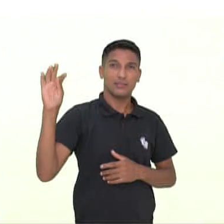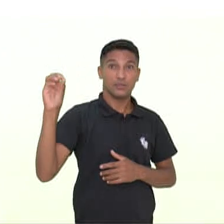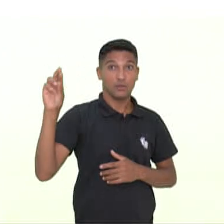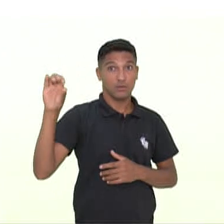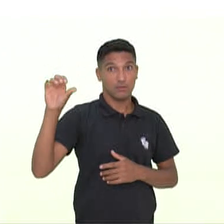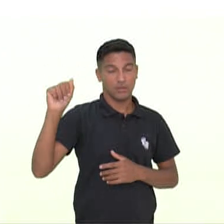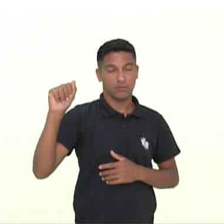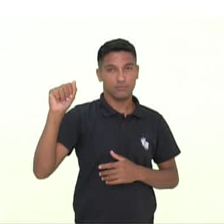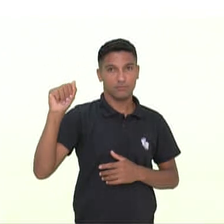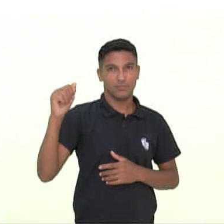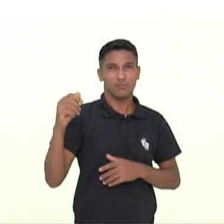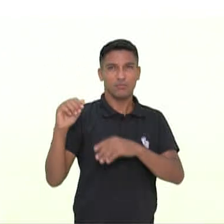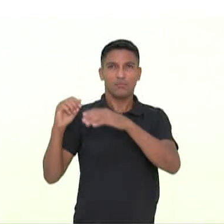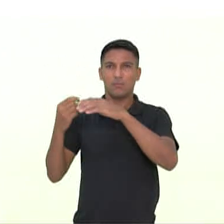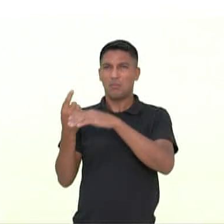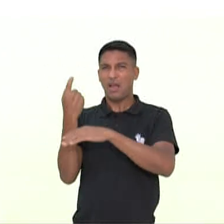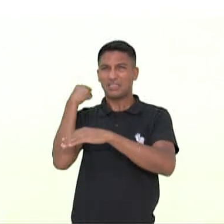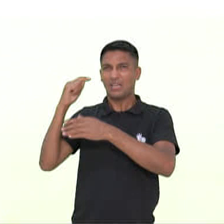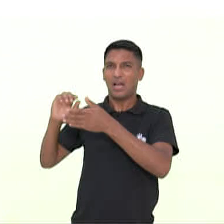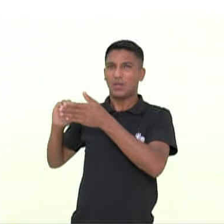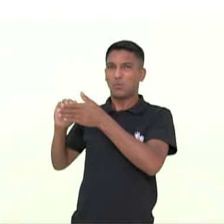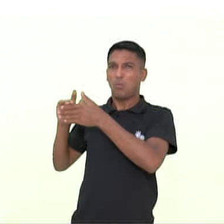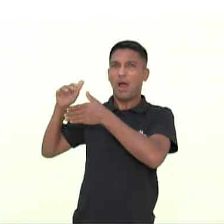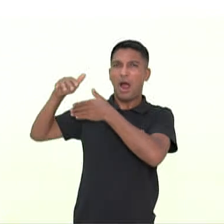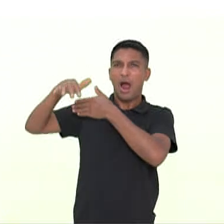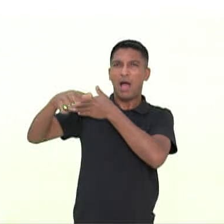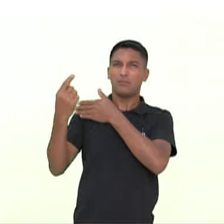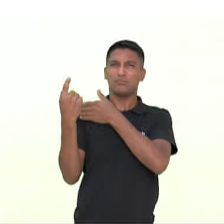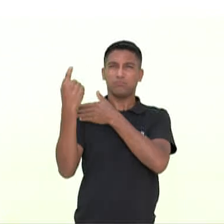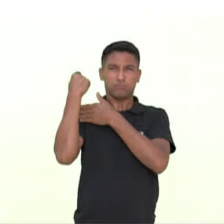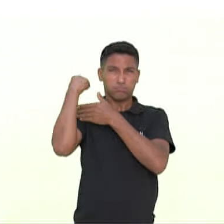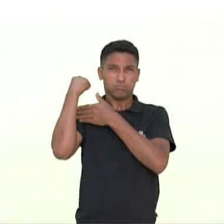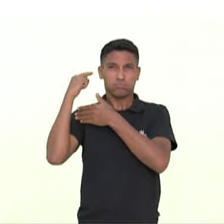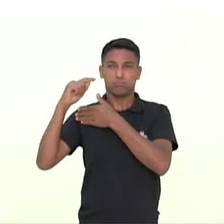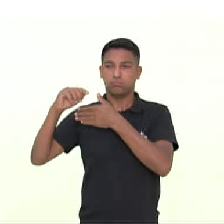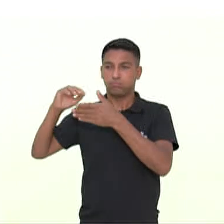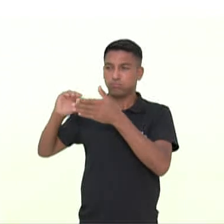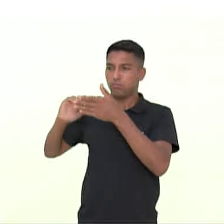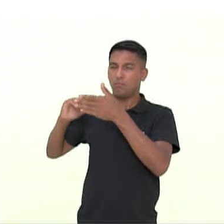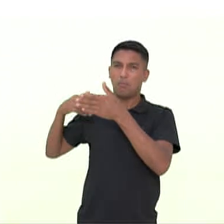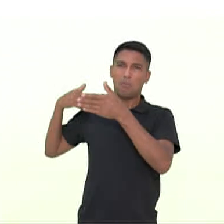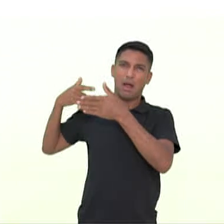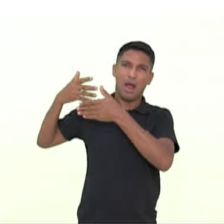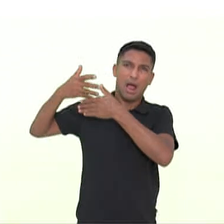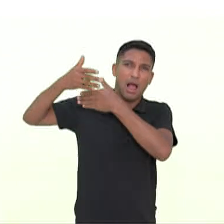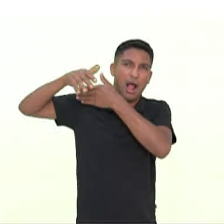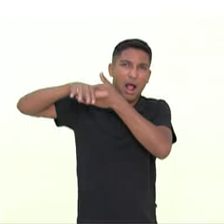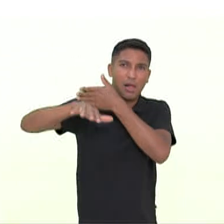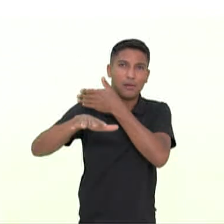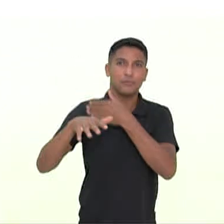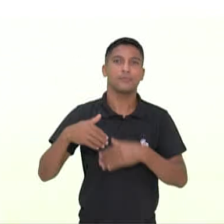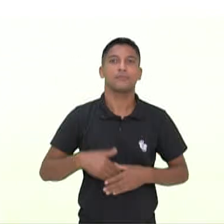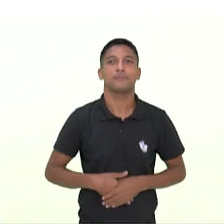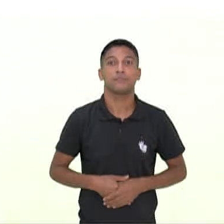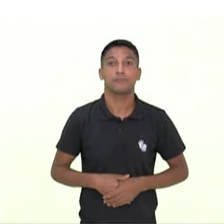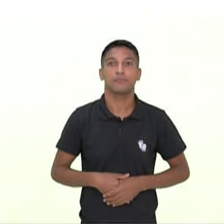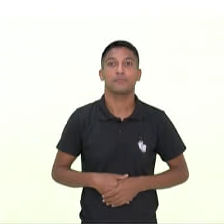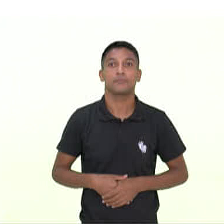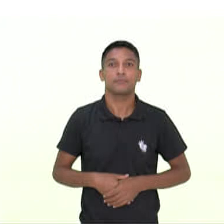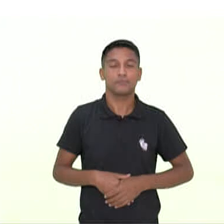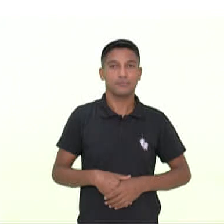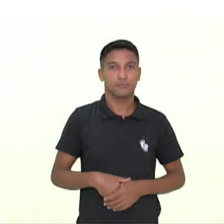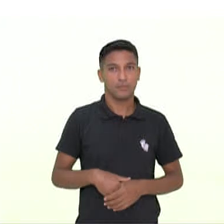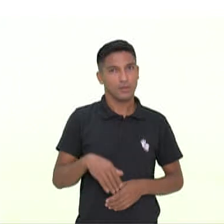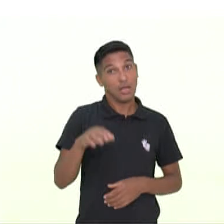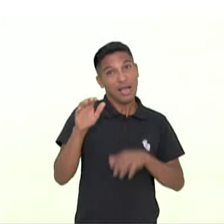pirata né ou de cavaleiros né Então a primeira espada utilizada pelo homem foi uma espada